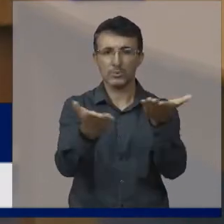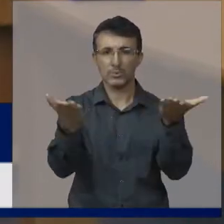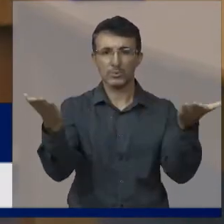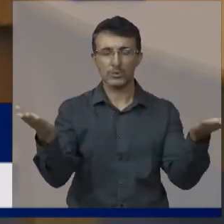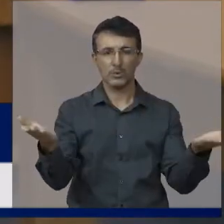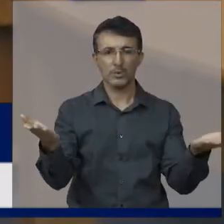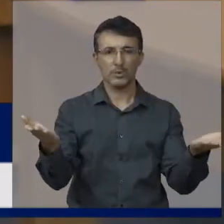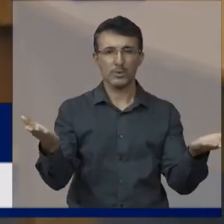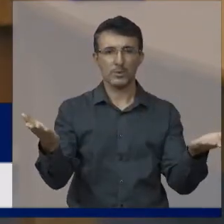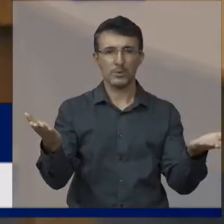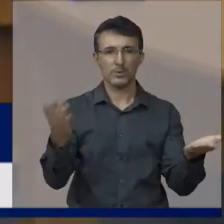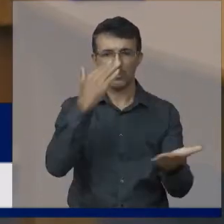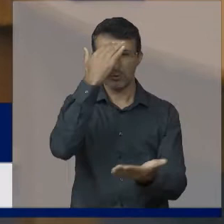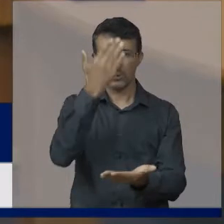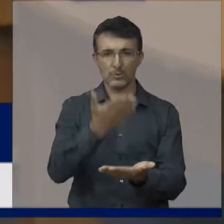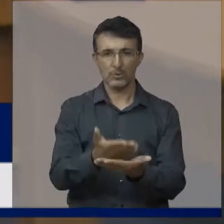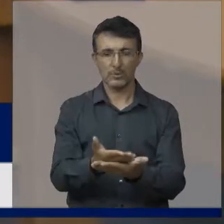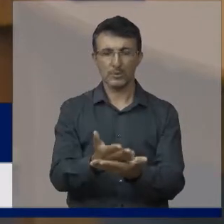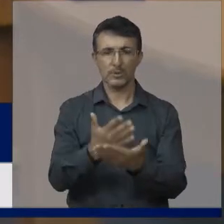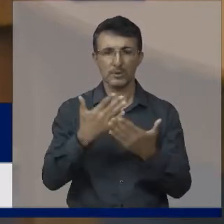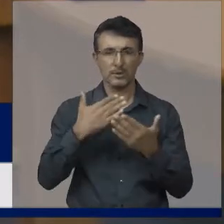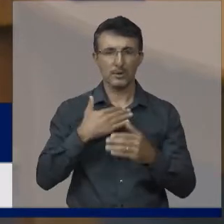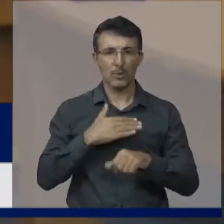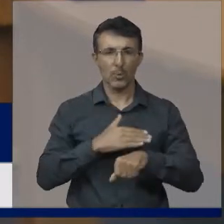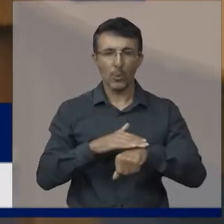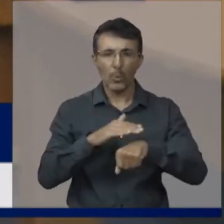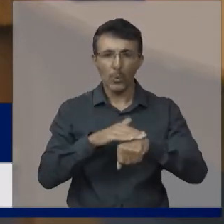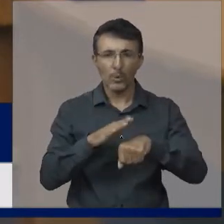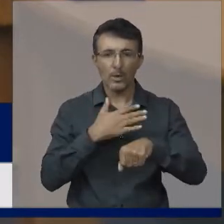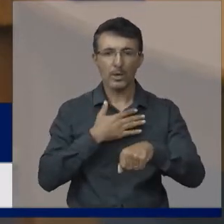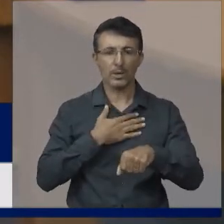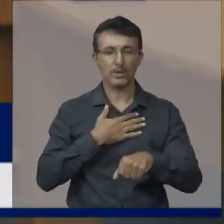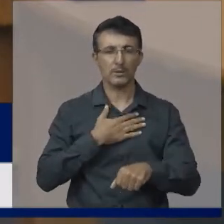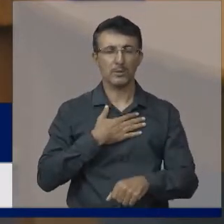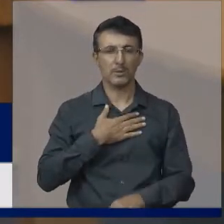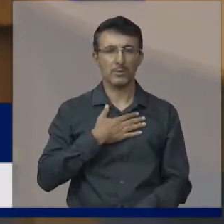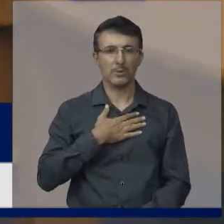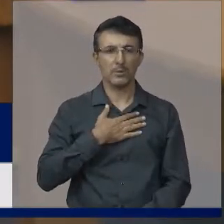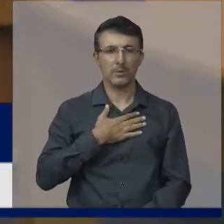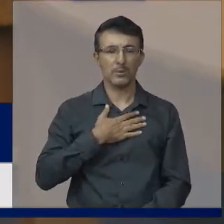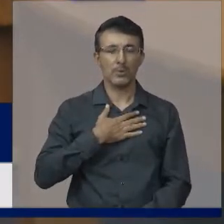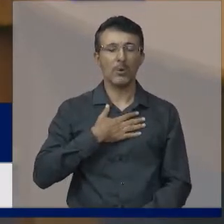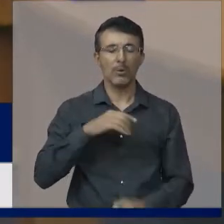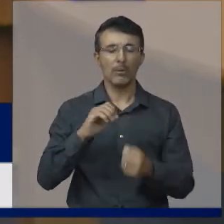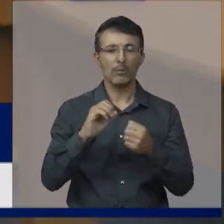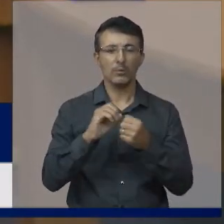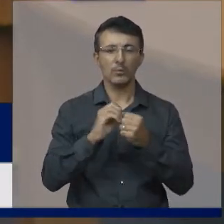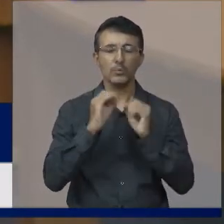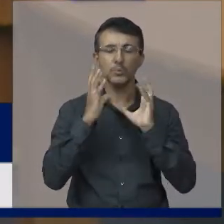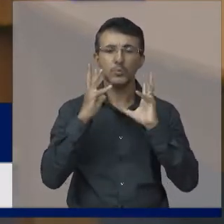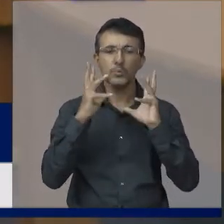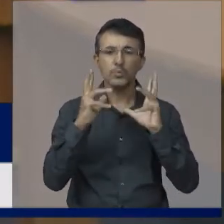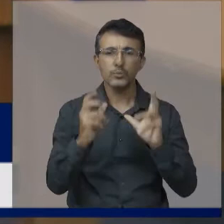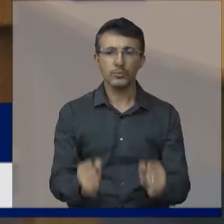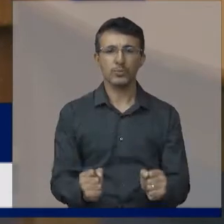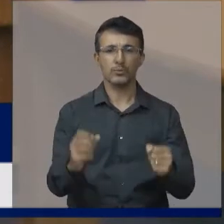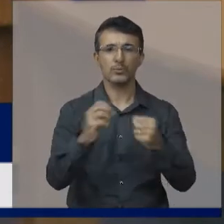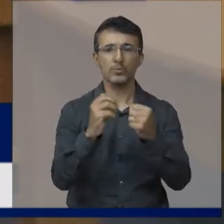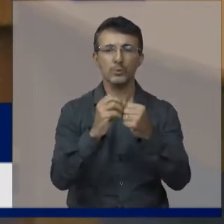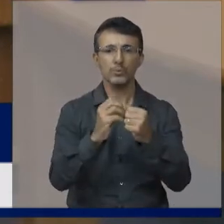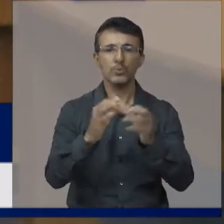confiança, pelo carinho, pode ter certeza. Farei de tudo para poder fazer o que é